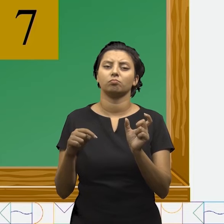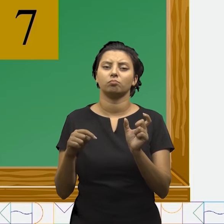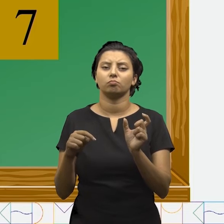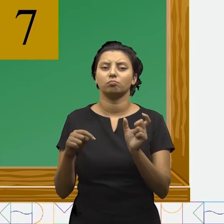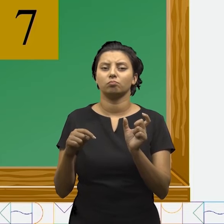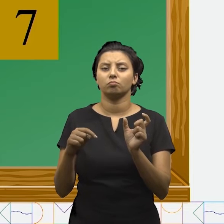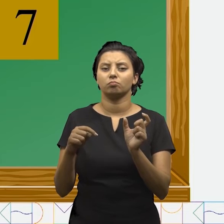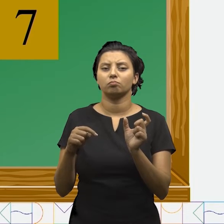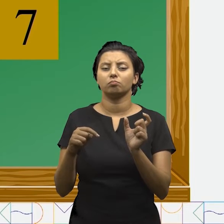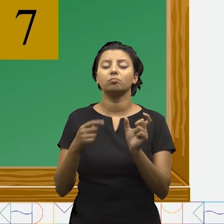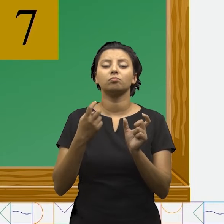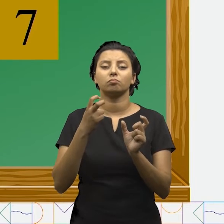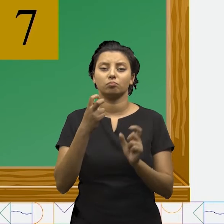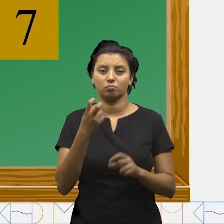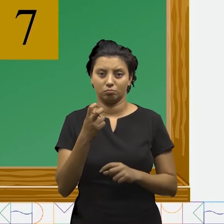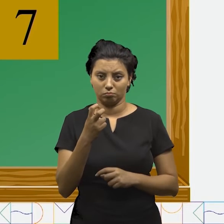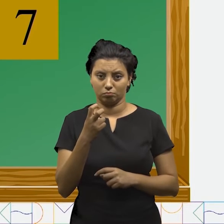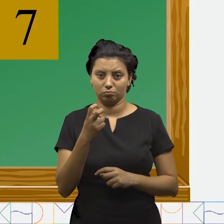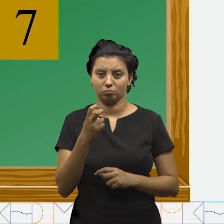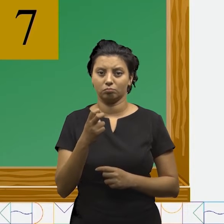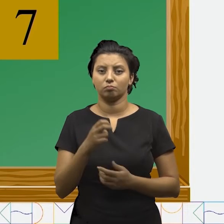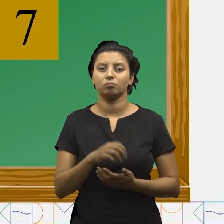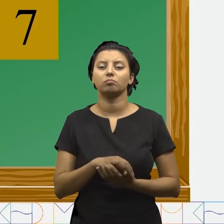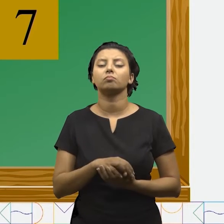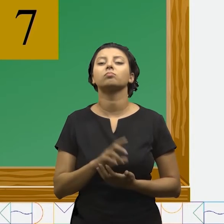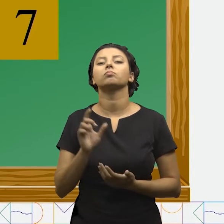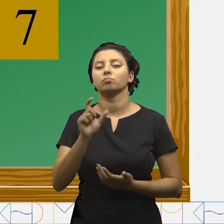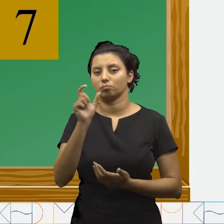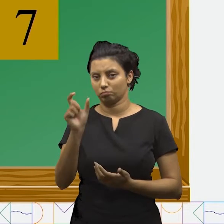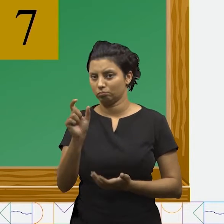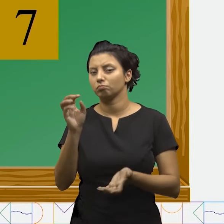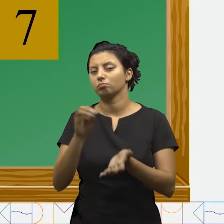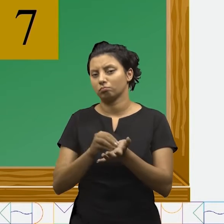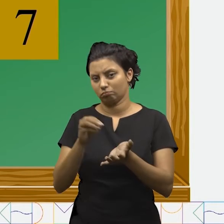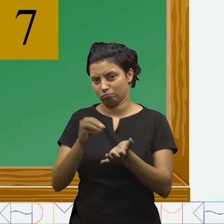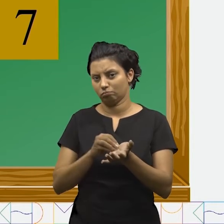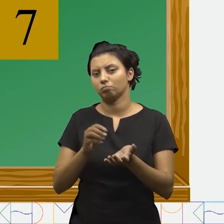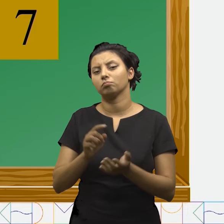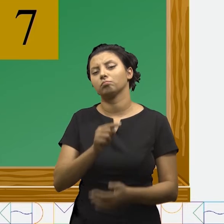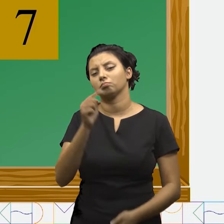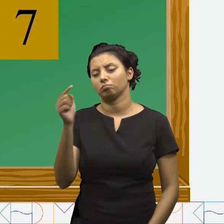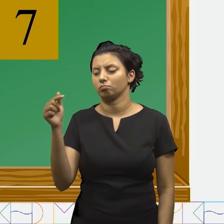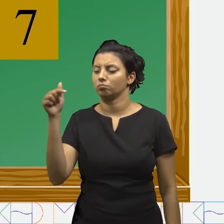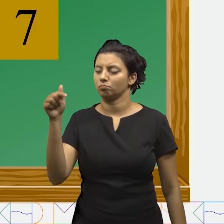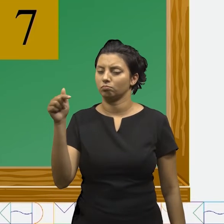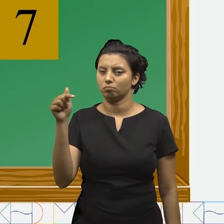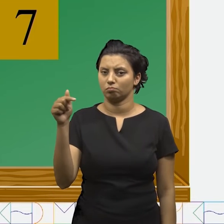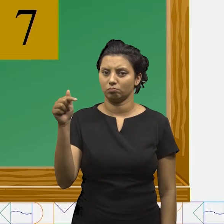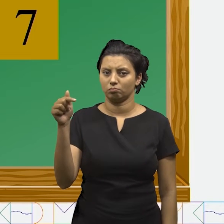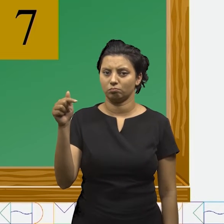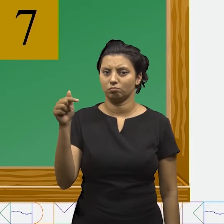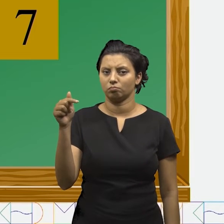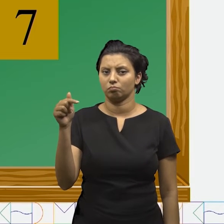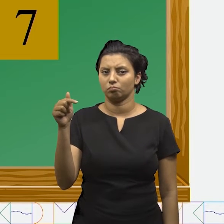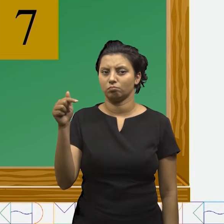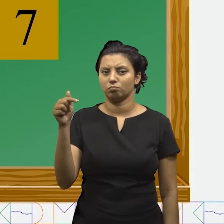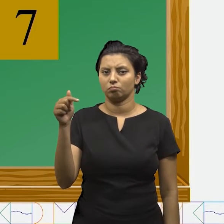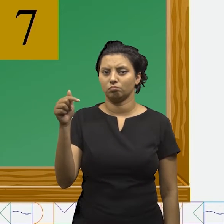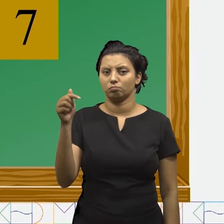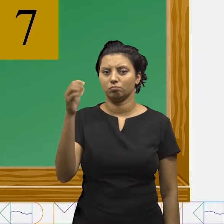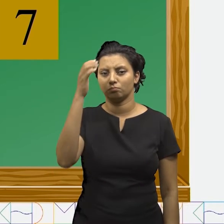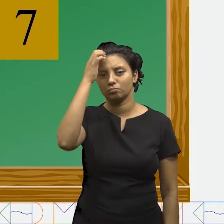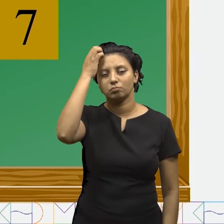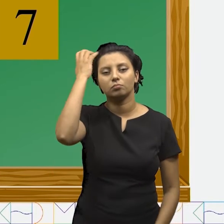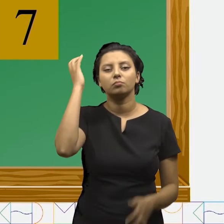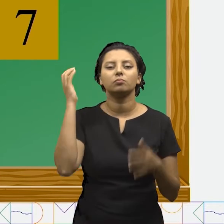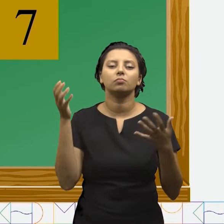em branco, depois o número 5. Após, temos um espaço em branco e, por último, o número